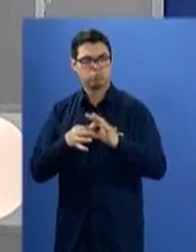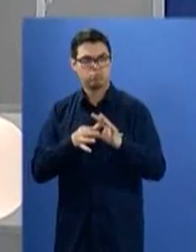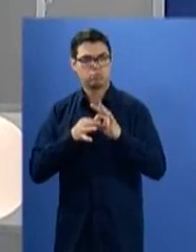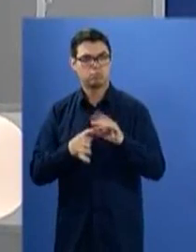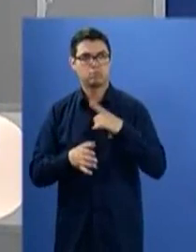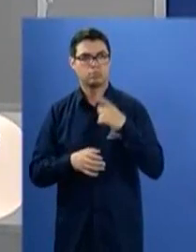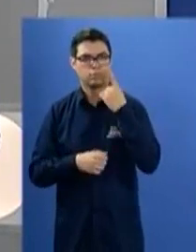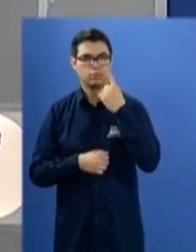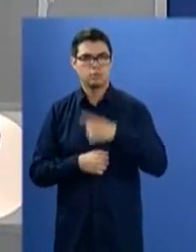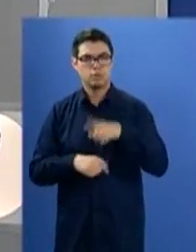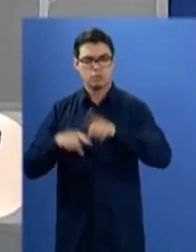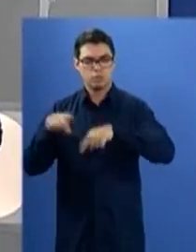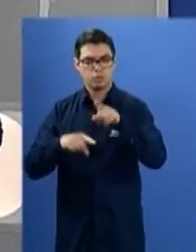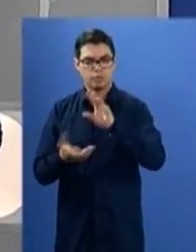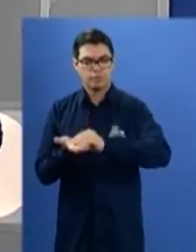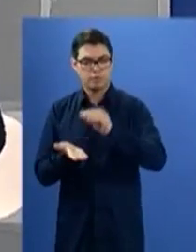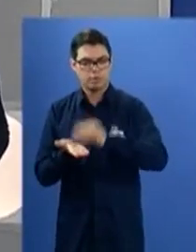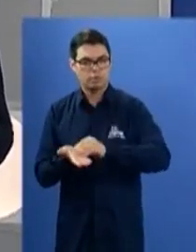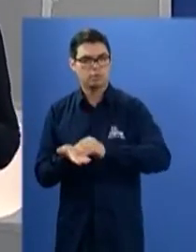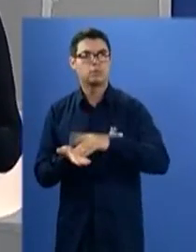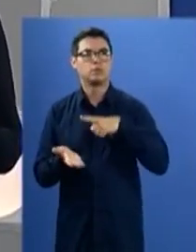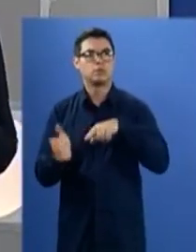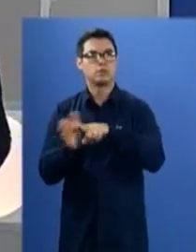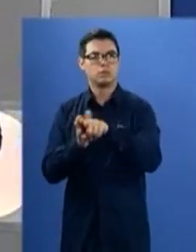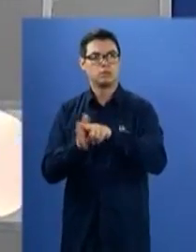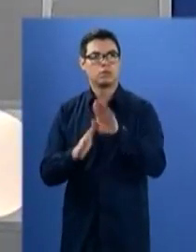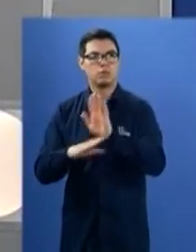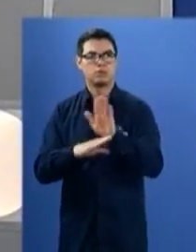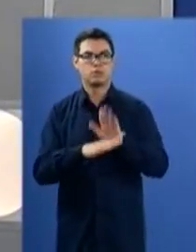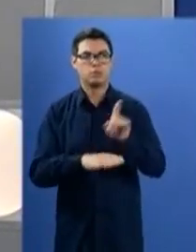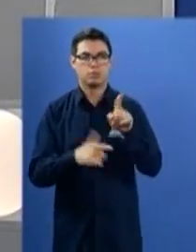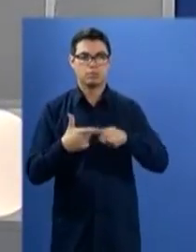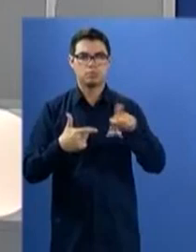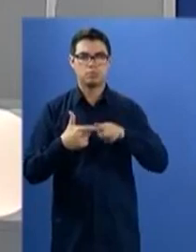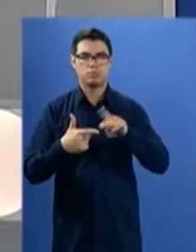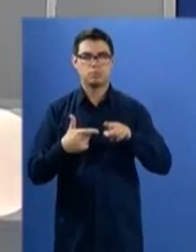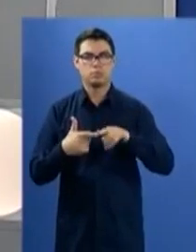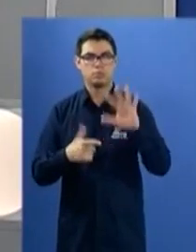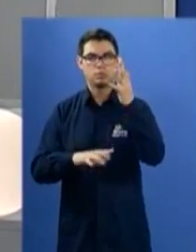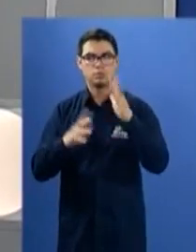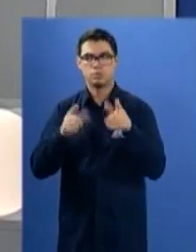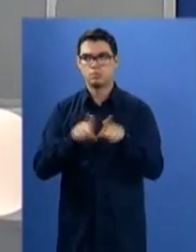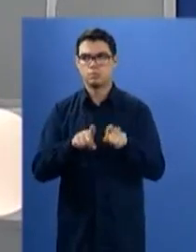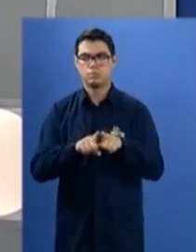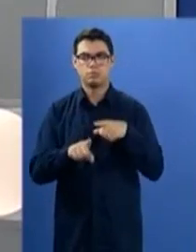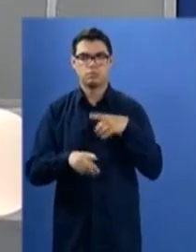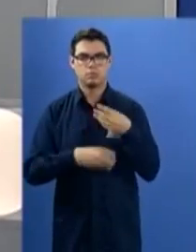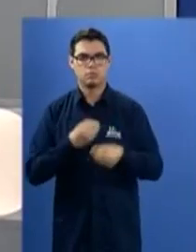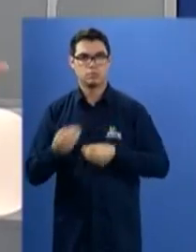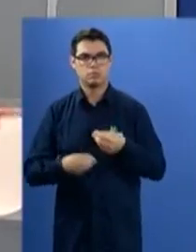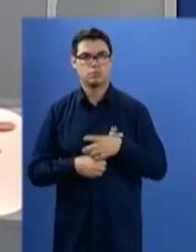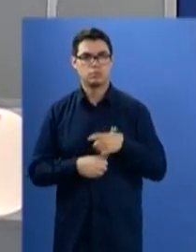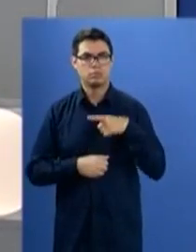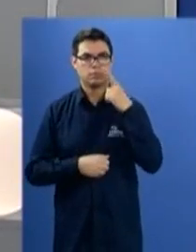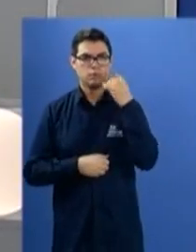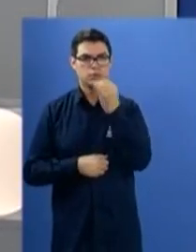também a escassez de recursos. Esse fator tem gerado problemas de produtividade, como aí a